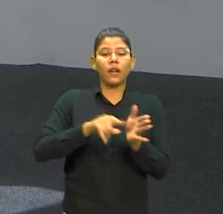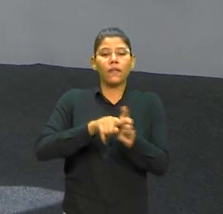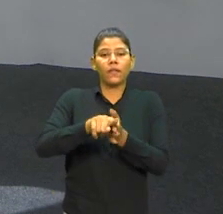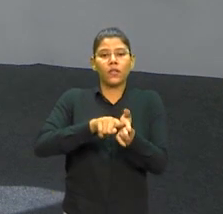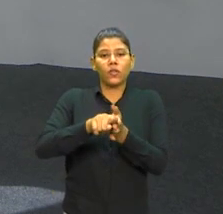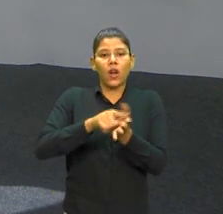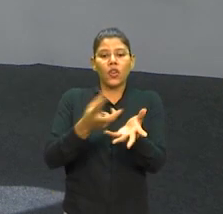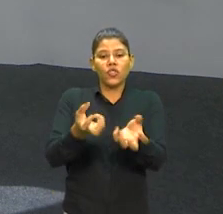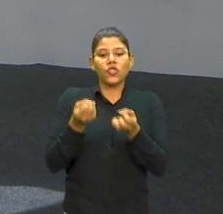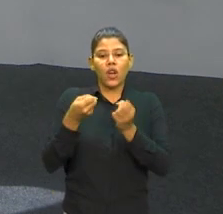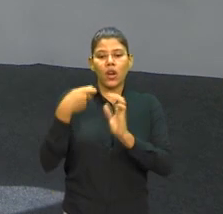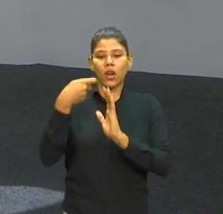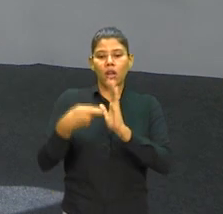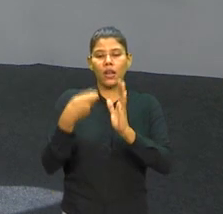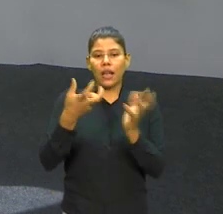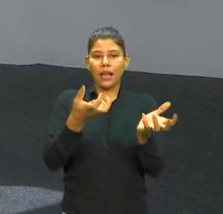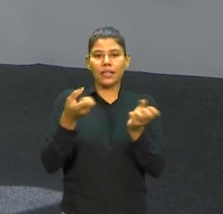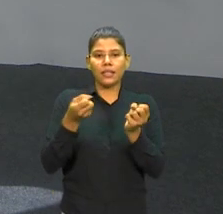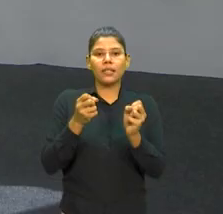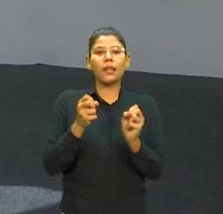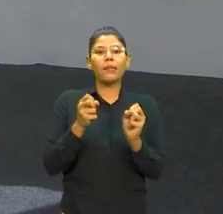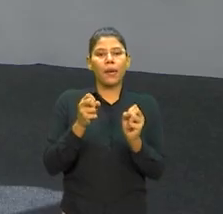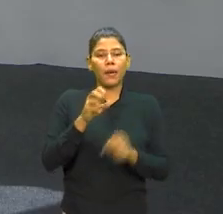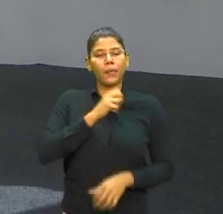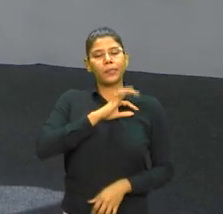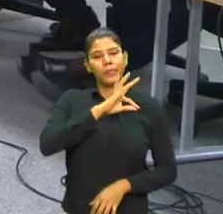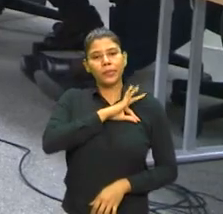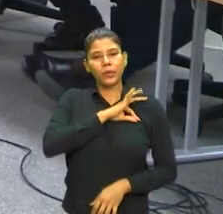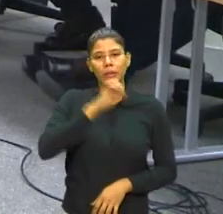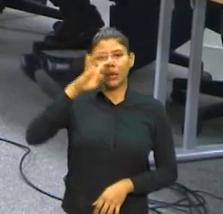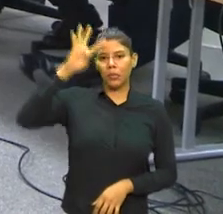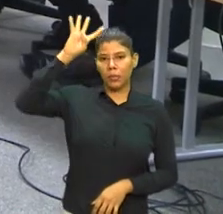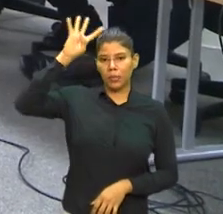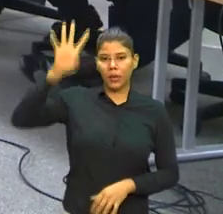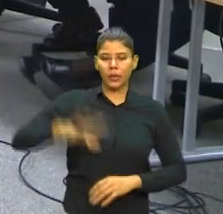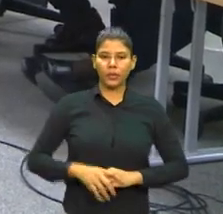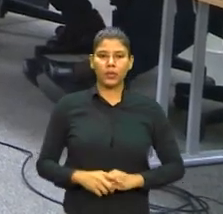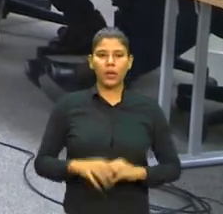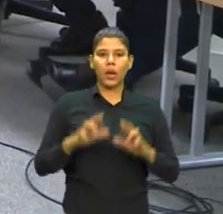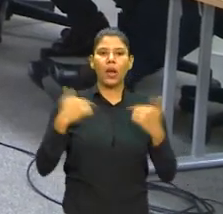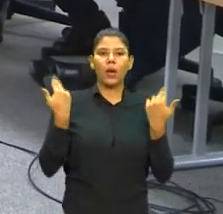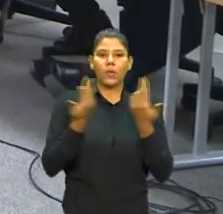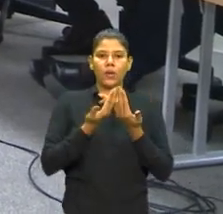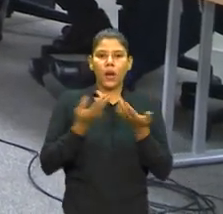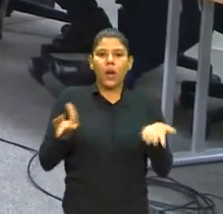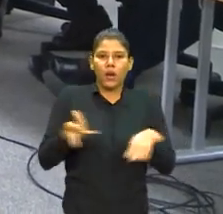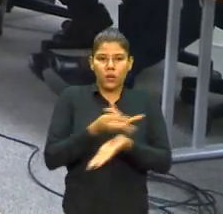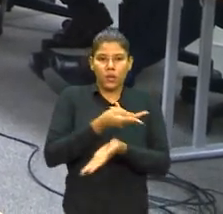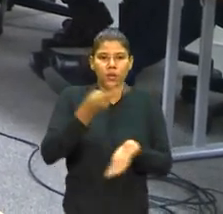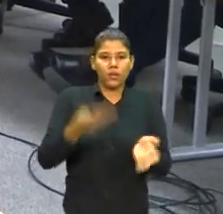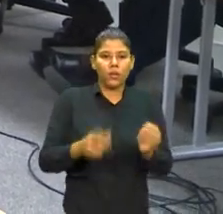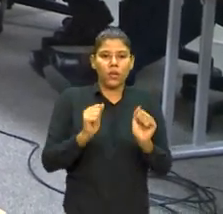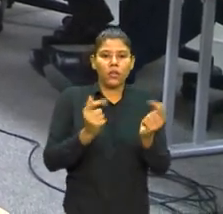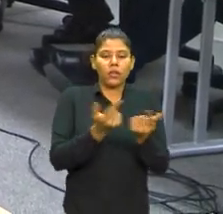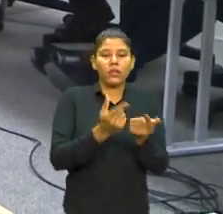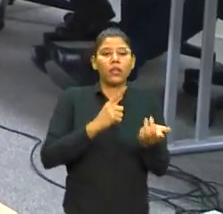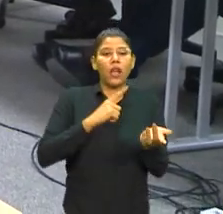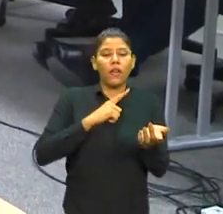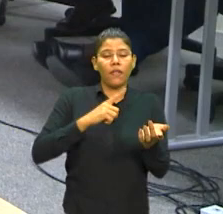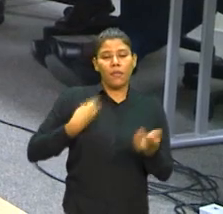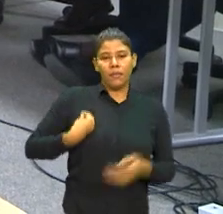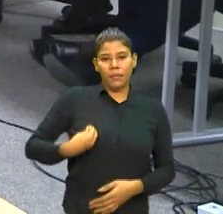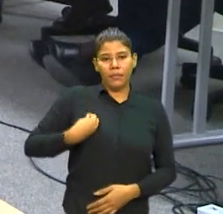de policiais e Bombeiros Militares A reunião foi no salão nobre da Assembleia com a presença dos líderes de